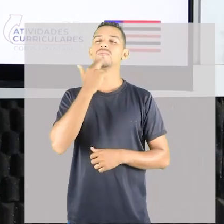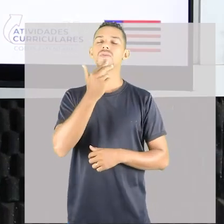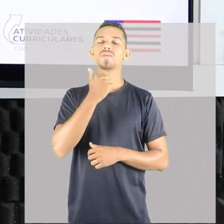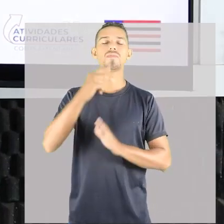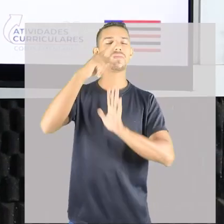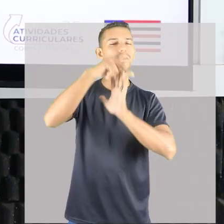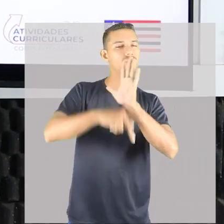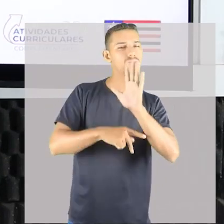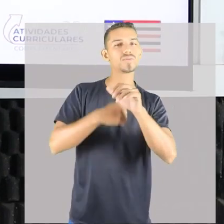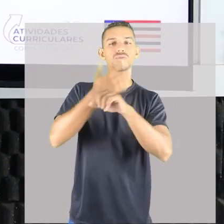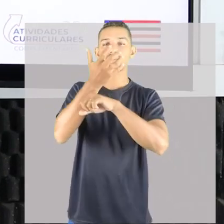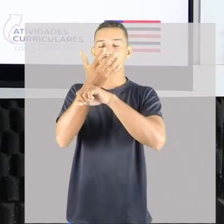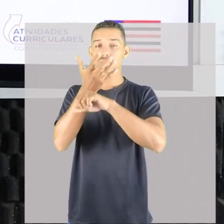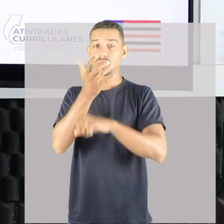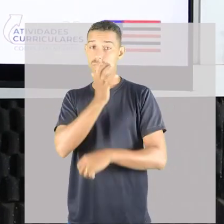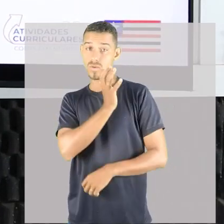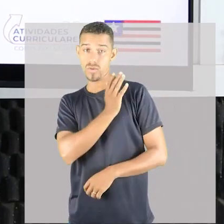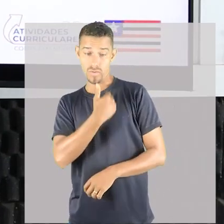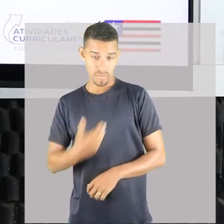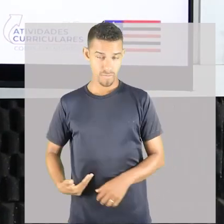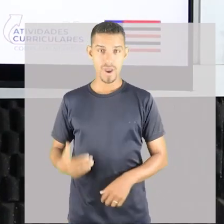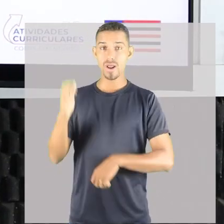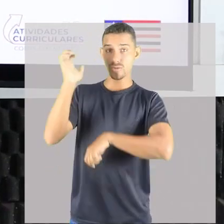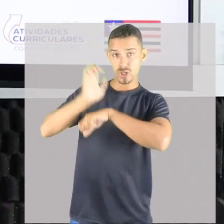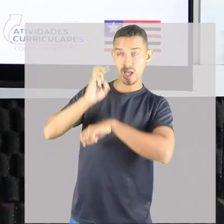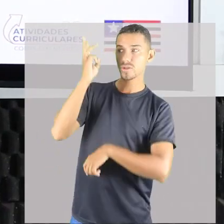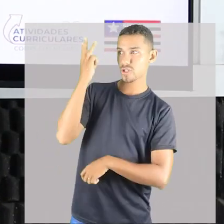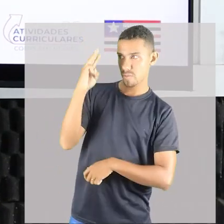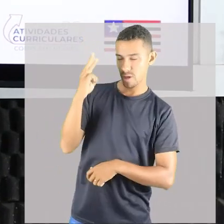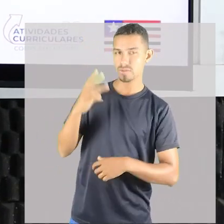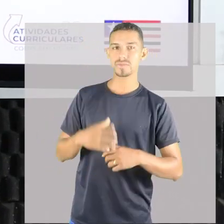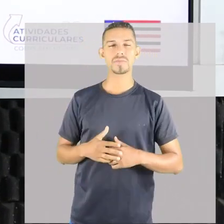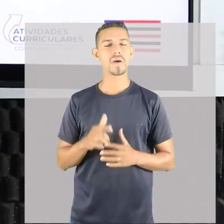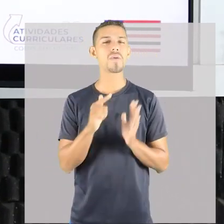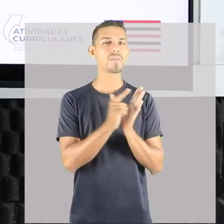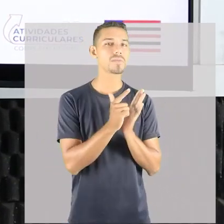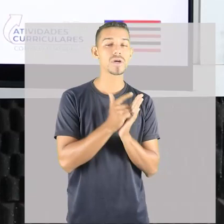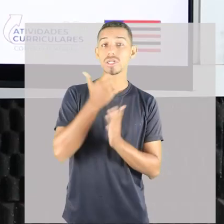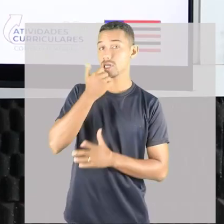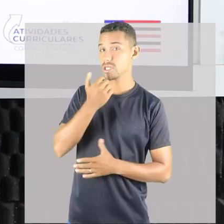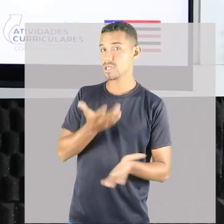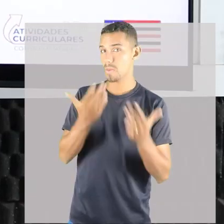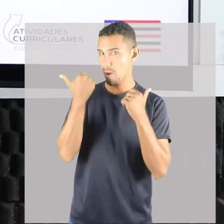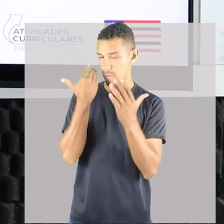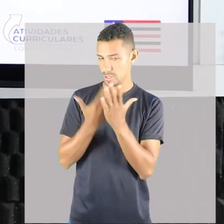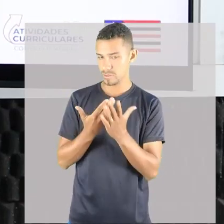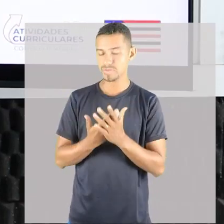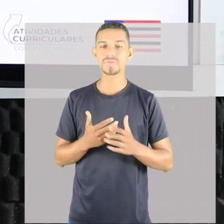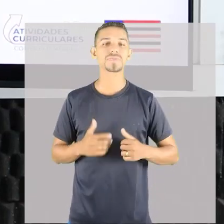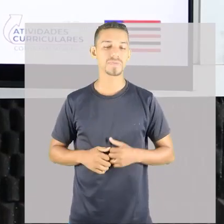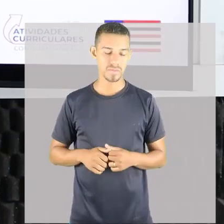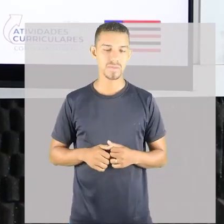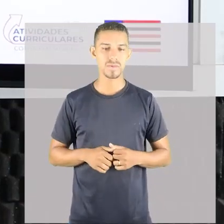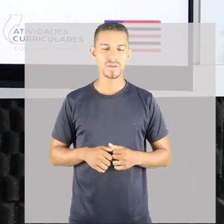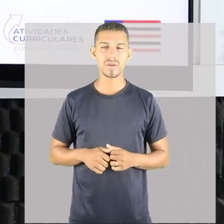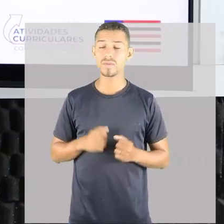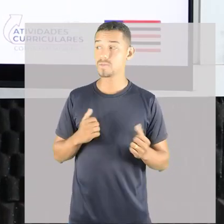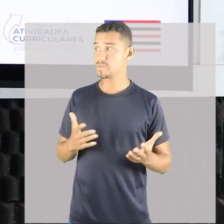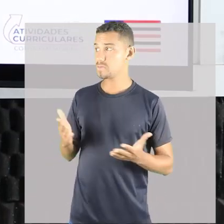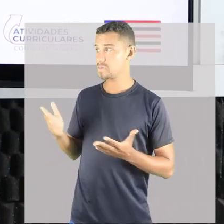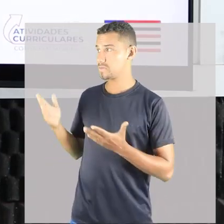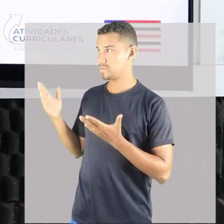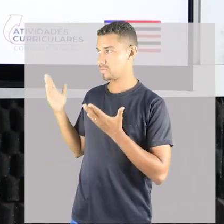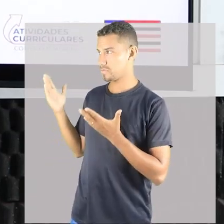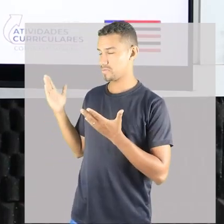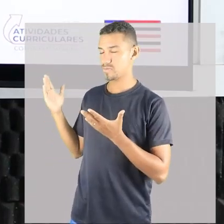do Governo do Estado do Maranhão. Pegue papel e caneta e vamos para a nossa aula. Bom, na nossa aula, nós vamos tratar aqui sobre